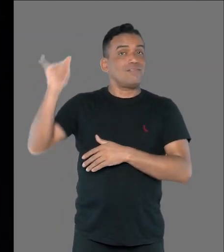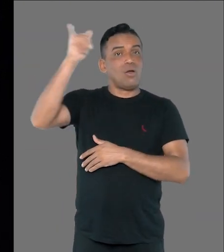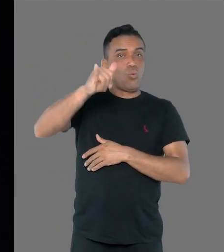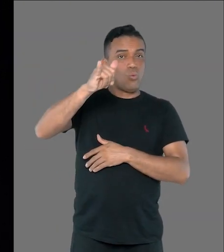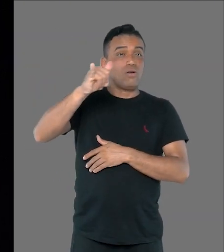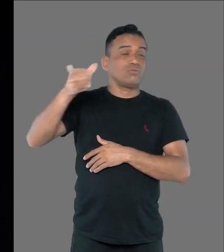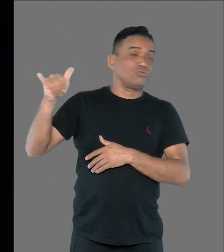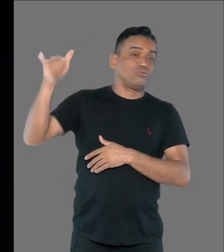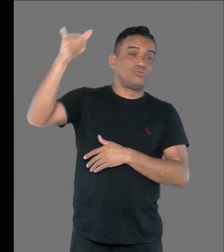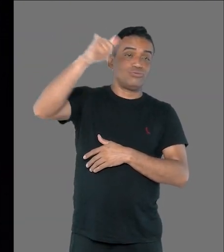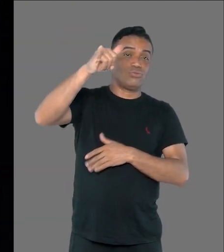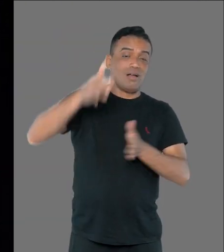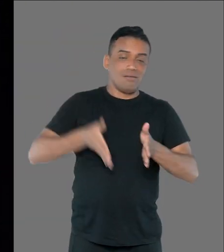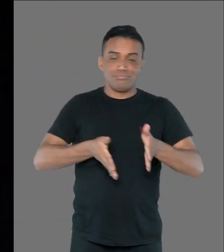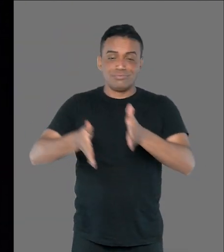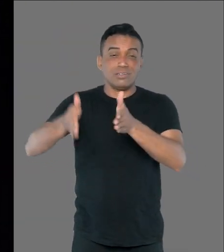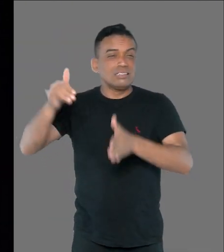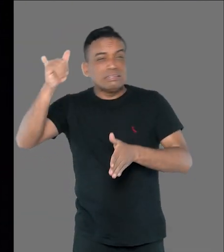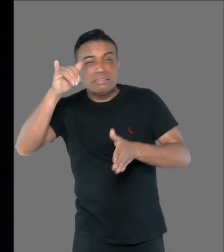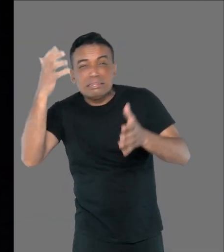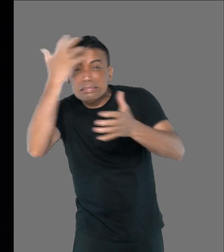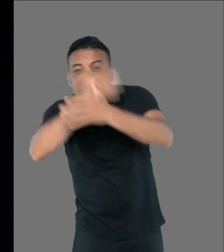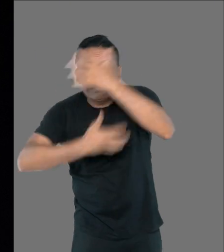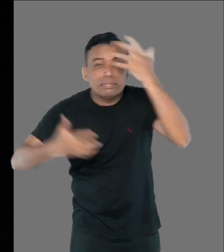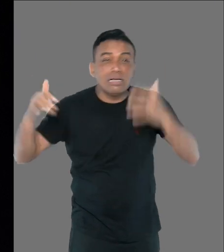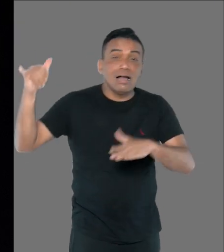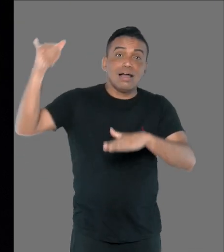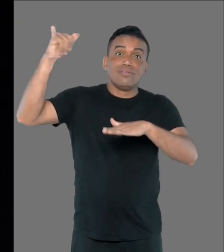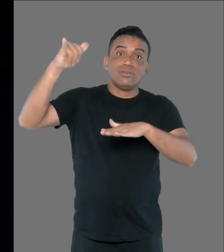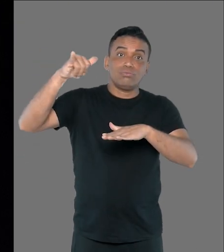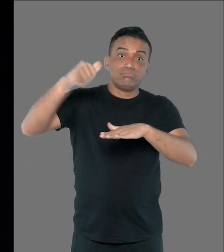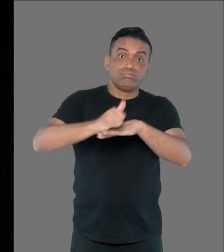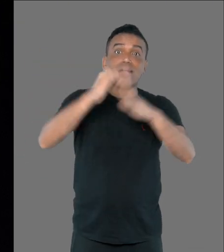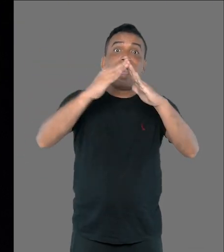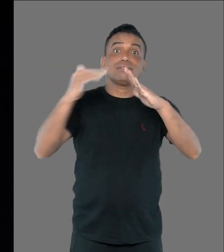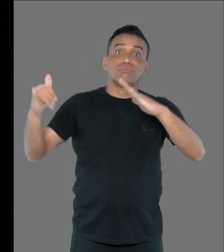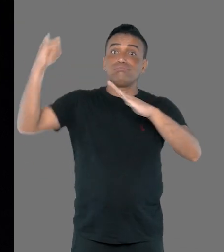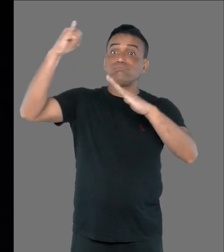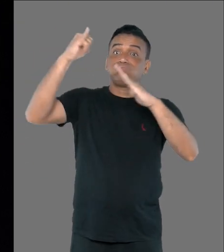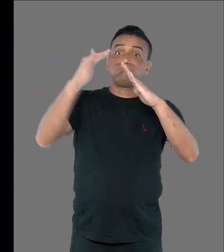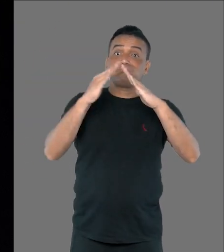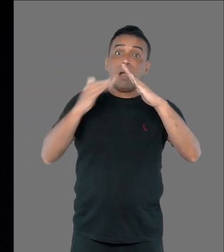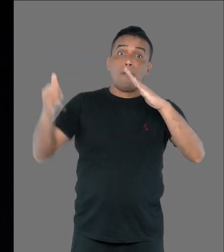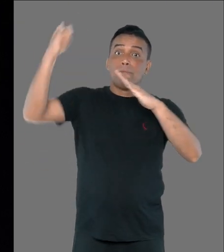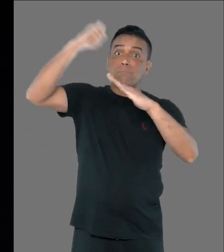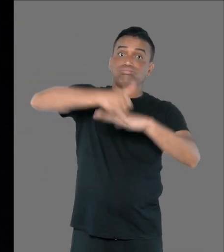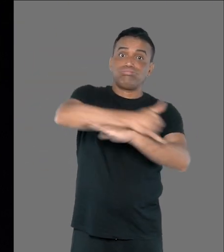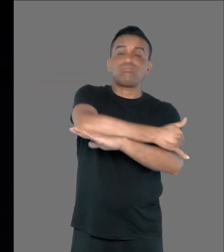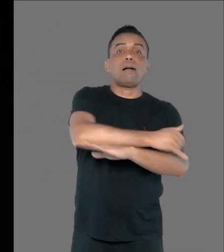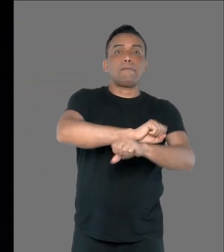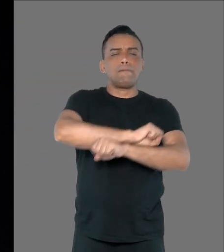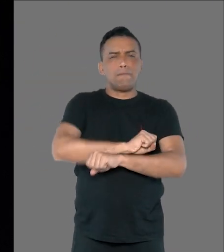Mancha, chegam em Londres, não enxergam nada, o avião pousa em cima do telhado de uma casa, explode, e esse garoto,